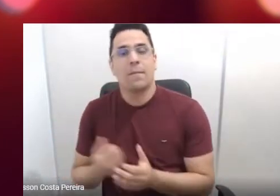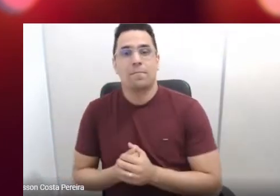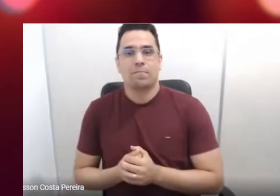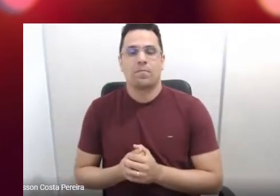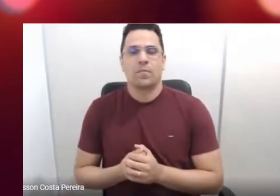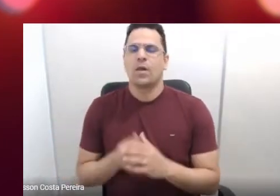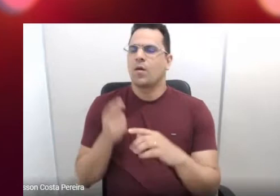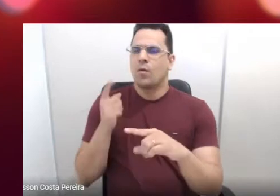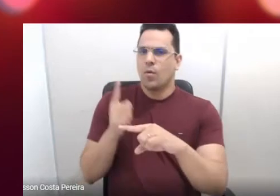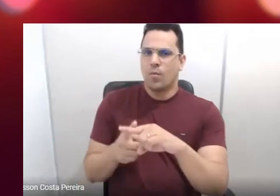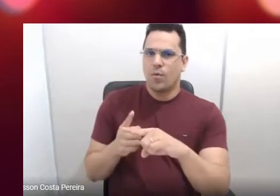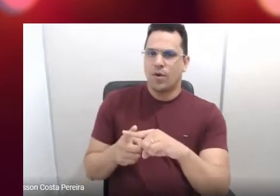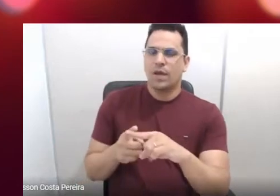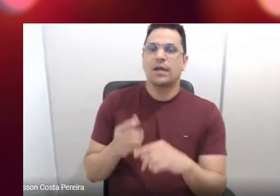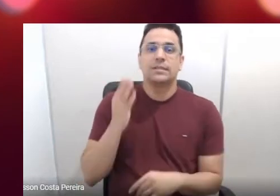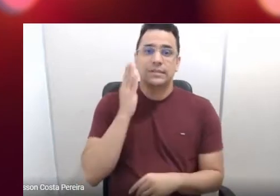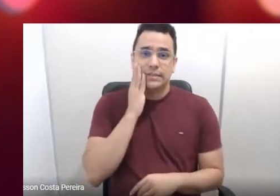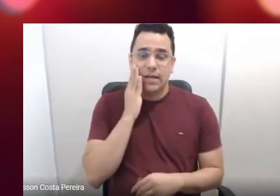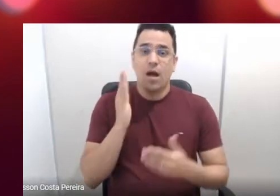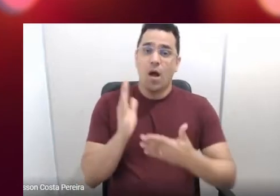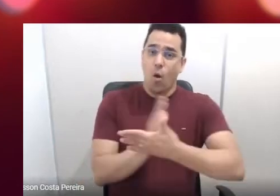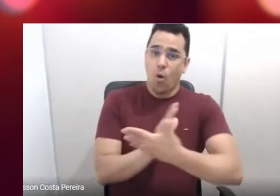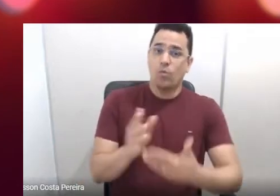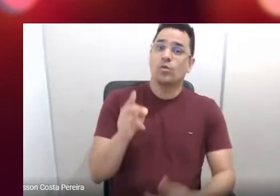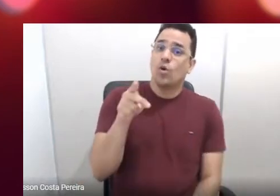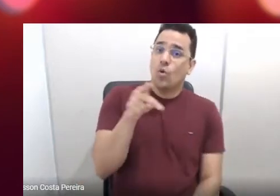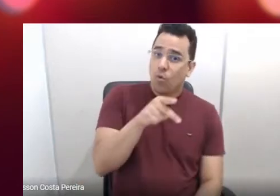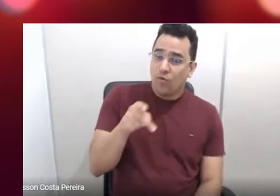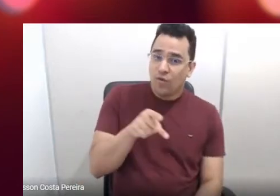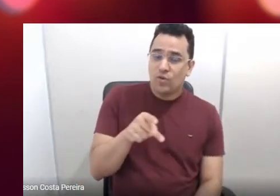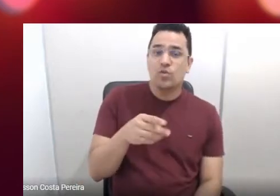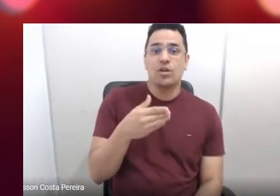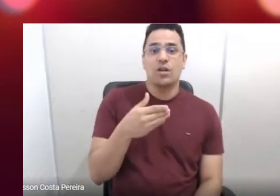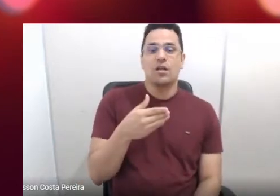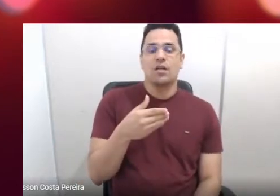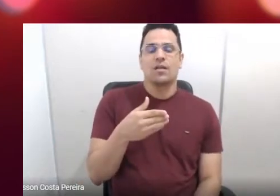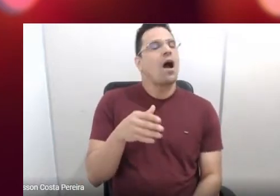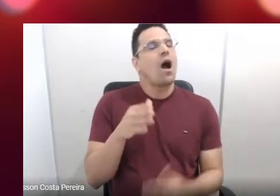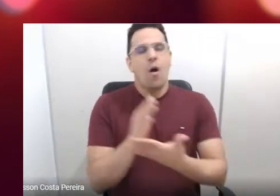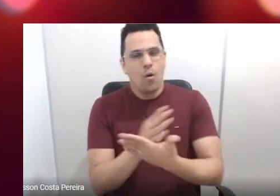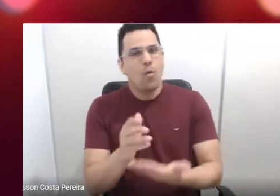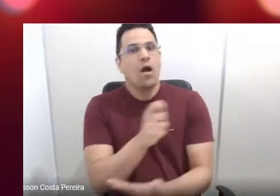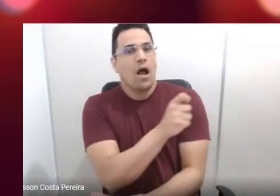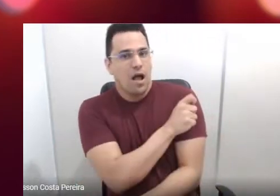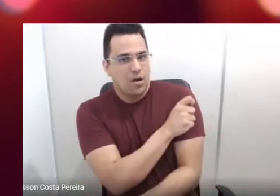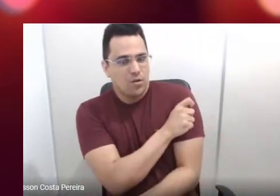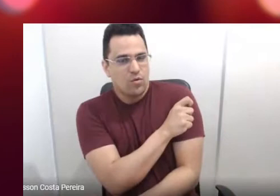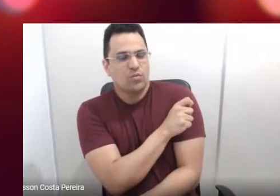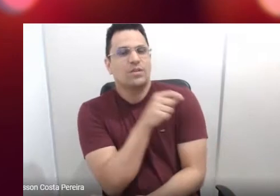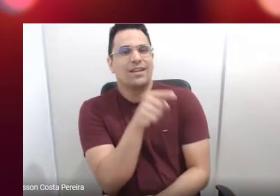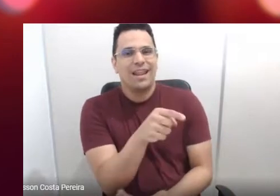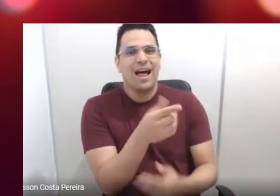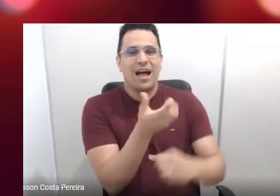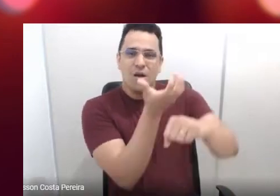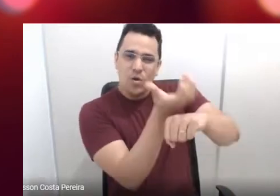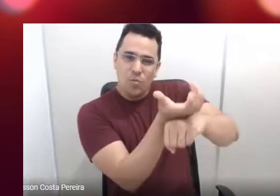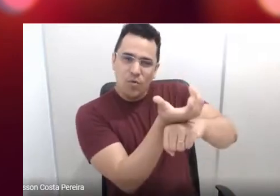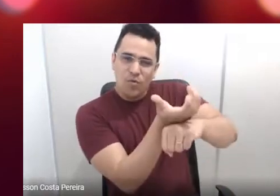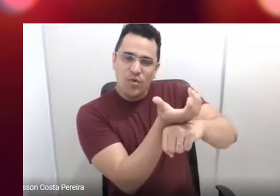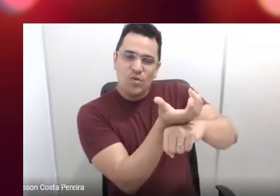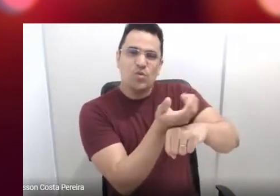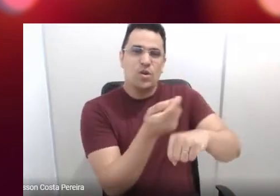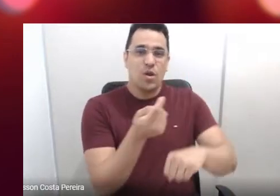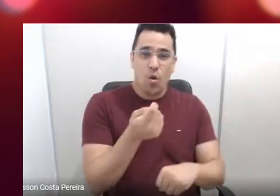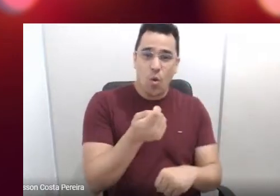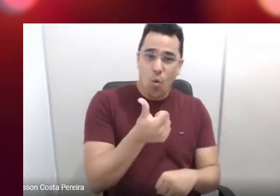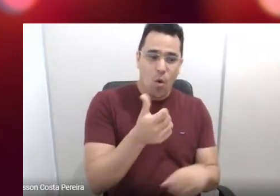sistema, porque a gente sabe que tem muitos docentes que estão perto de se formar, que faltavam uma ou duas